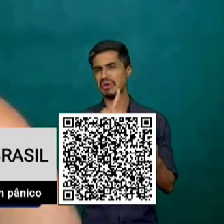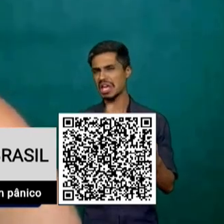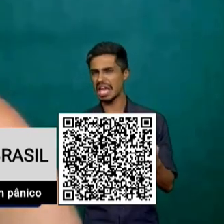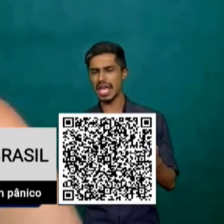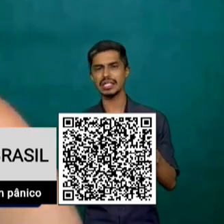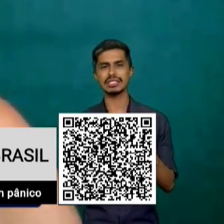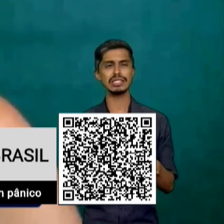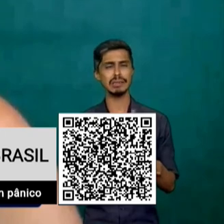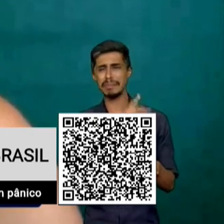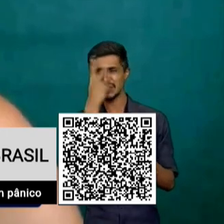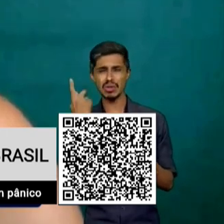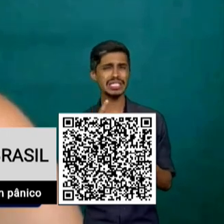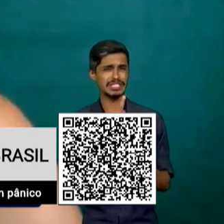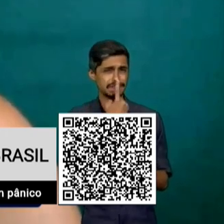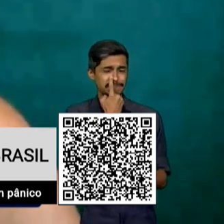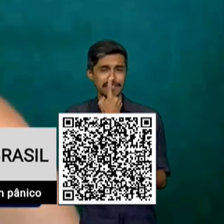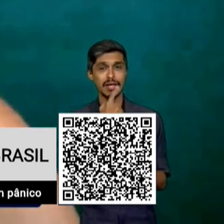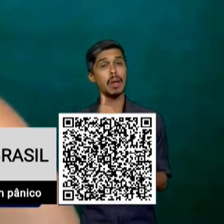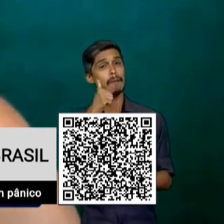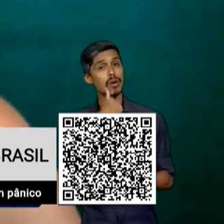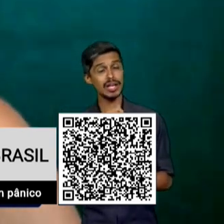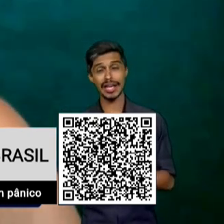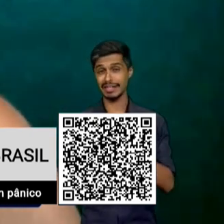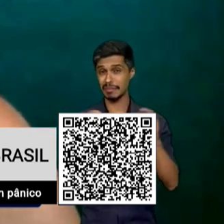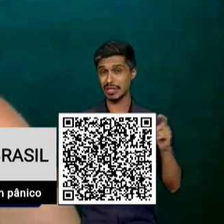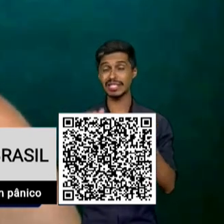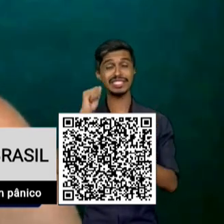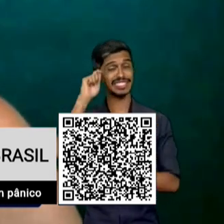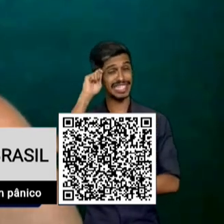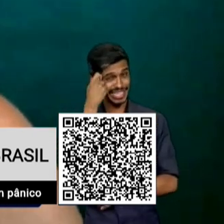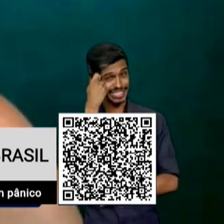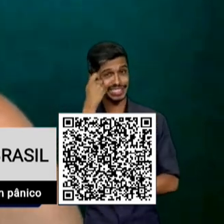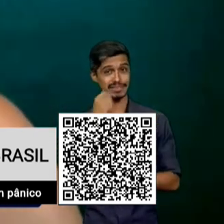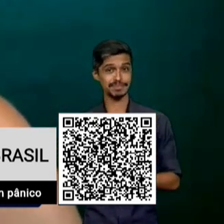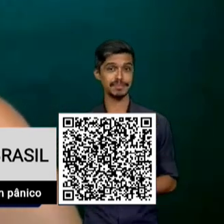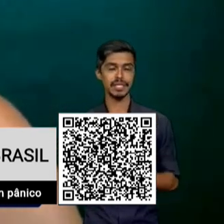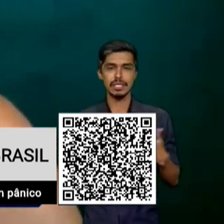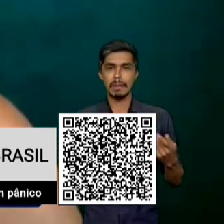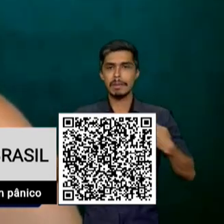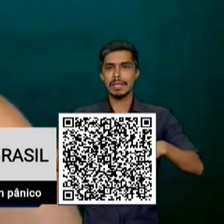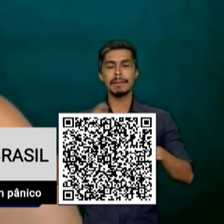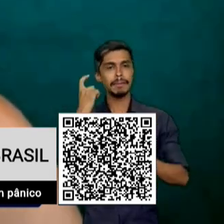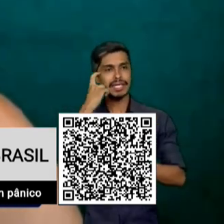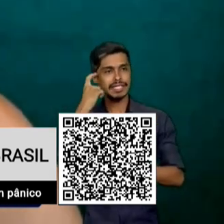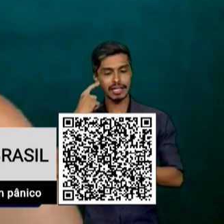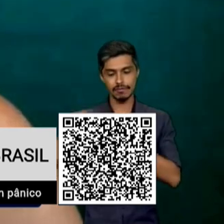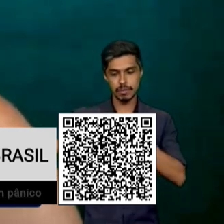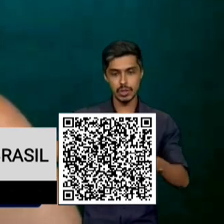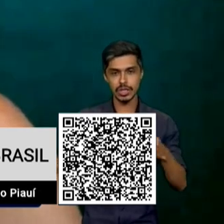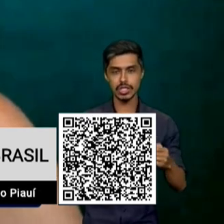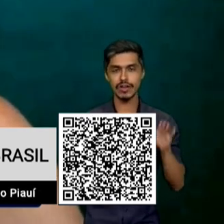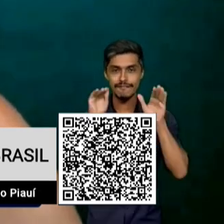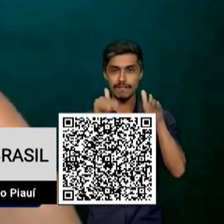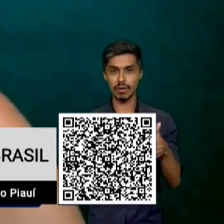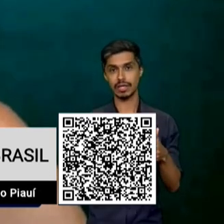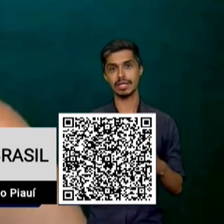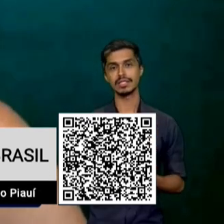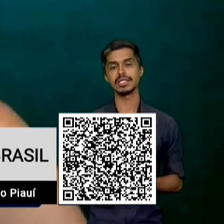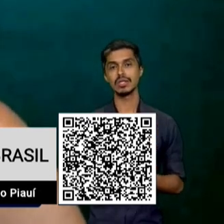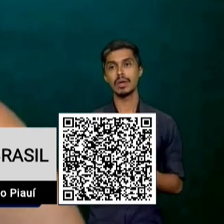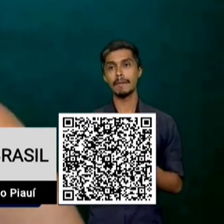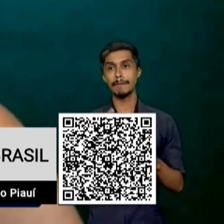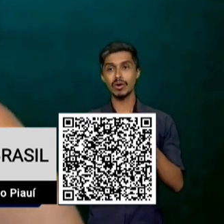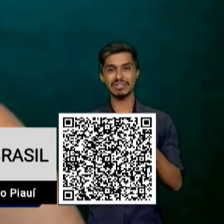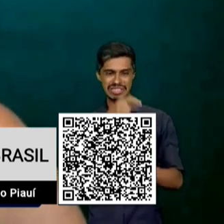muita proximidade. São mulheres negras, na sua maioria também. Então a gente precisa pensar em políticas focalizadas, levando em conta